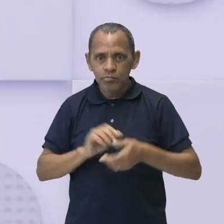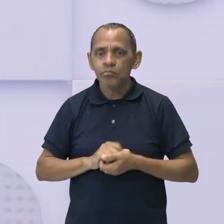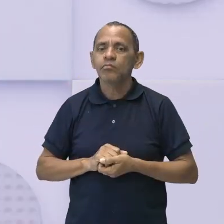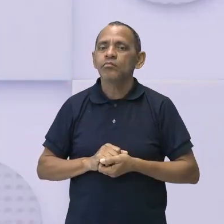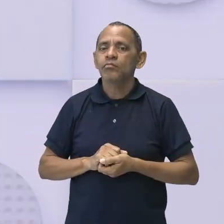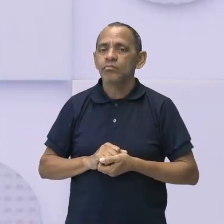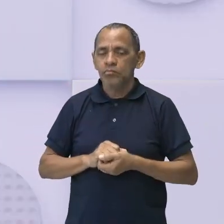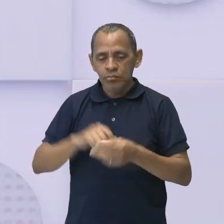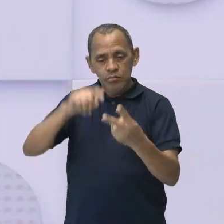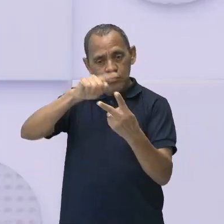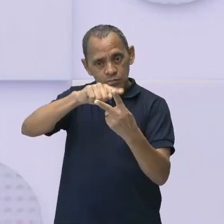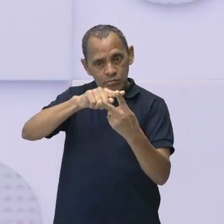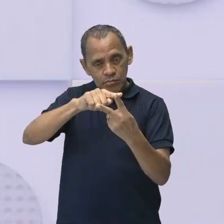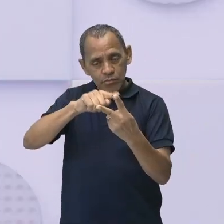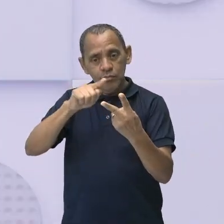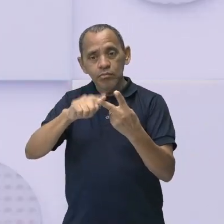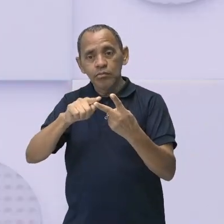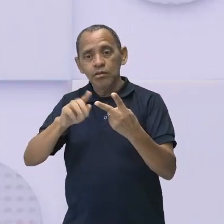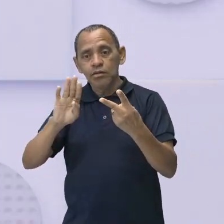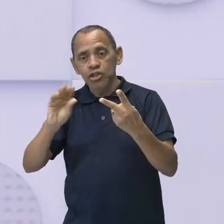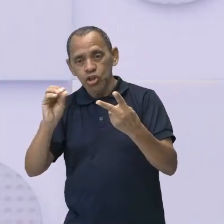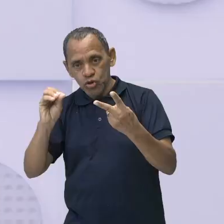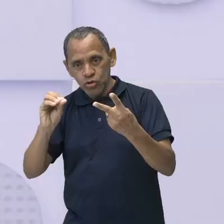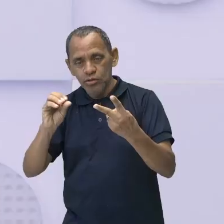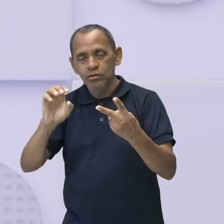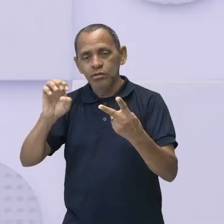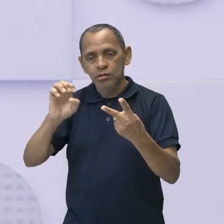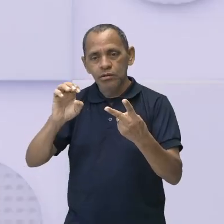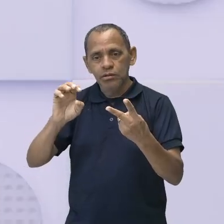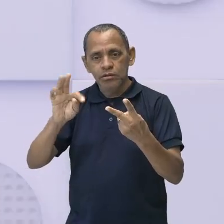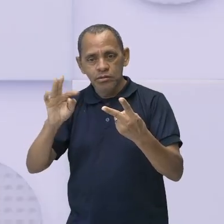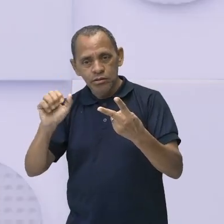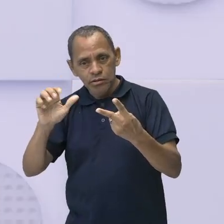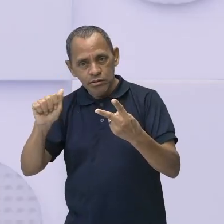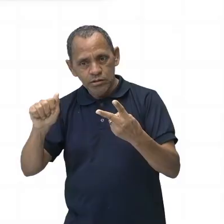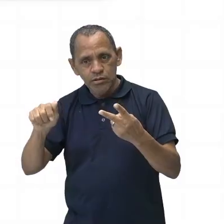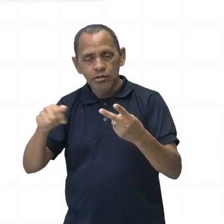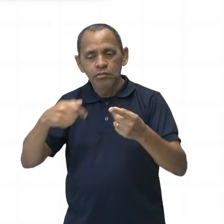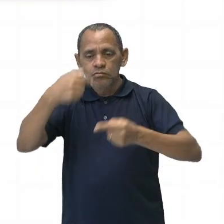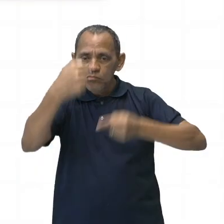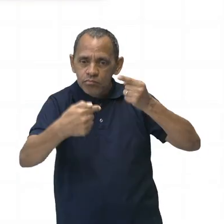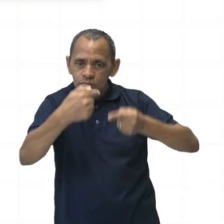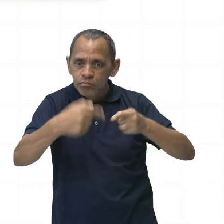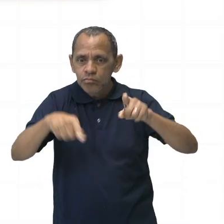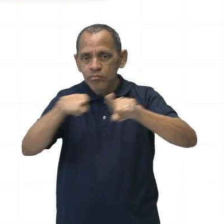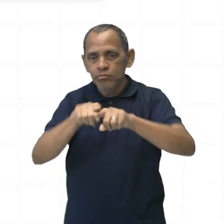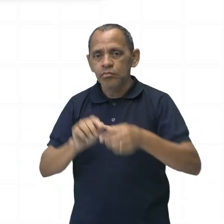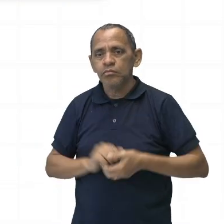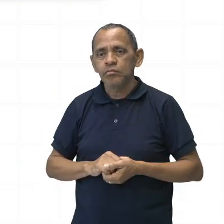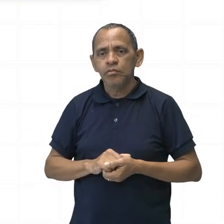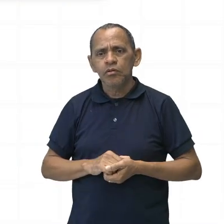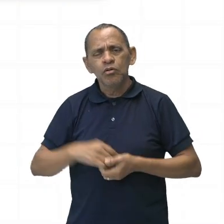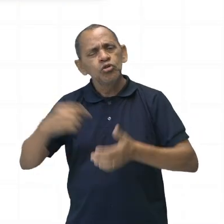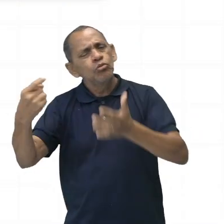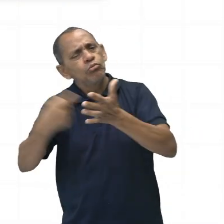repente uma diferença entre ética e bioética? Vamos lá então, pode anotar, por gentileza?